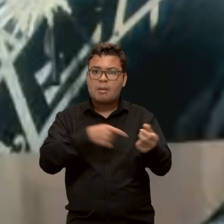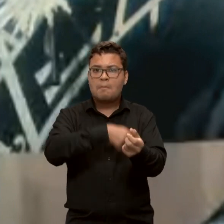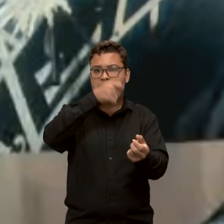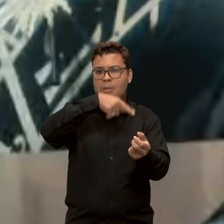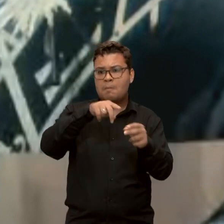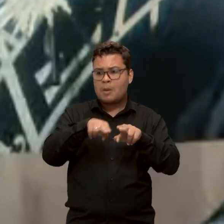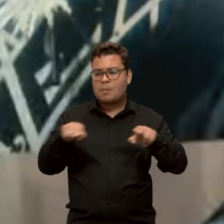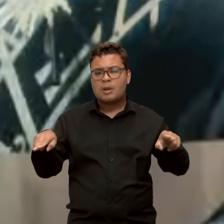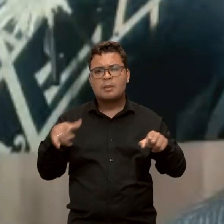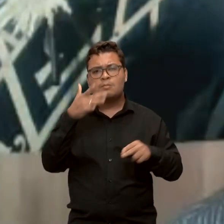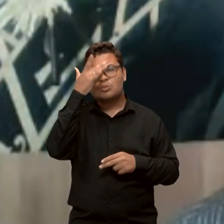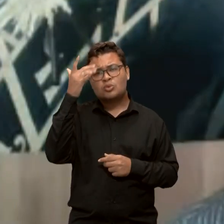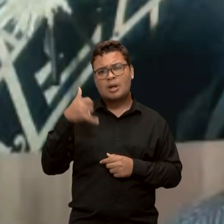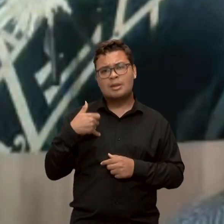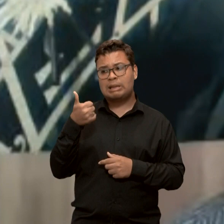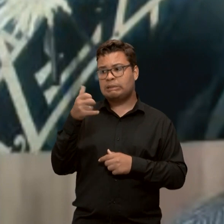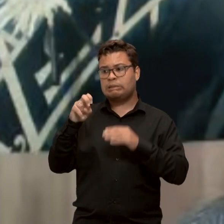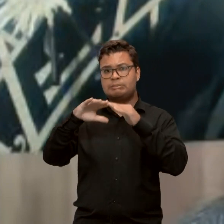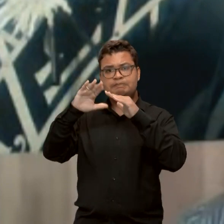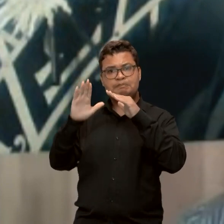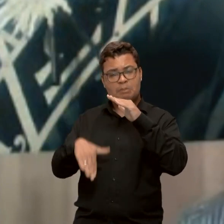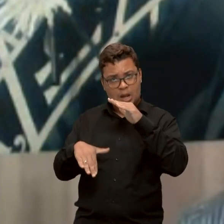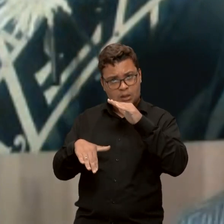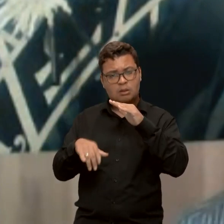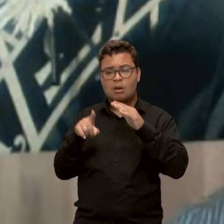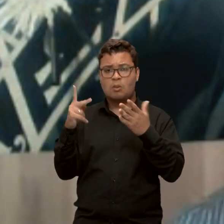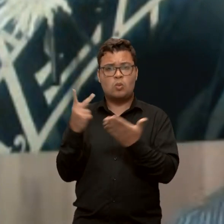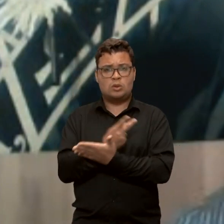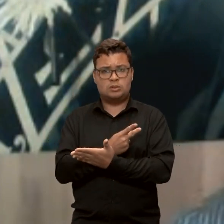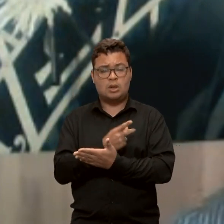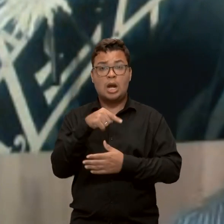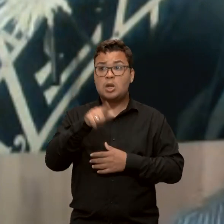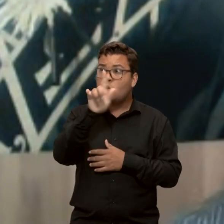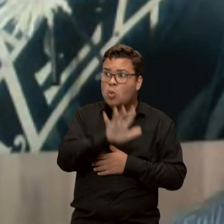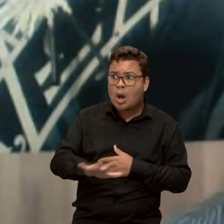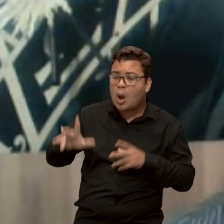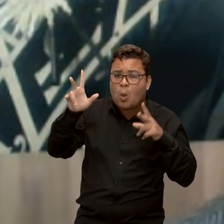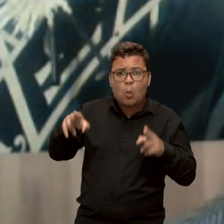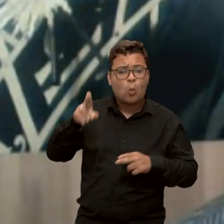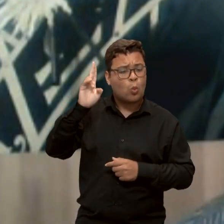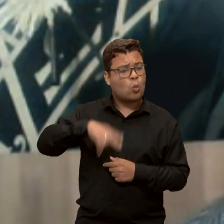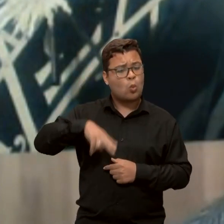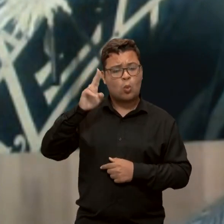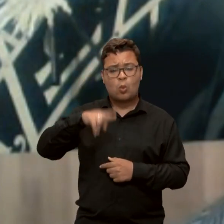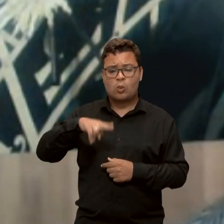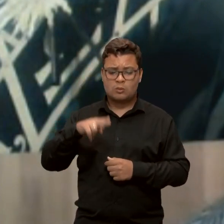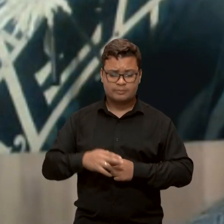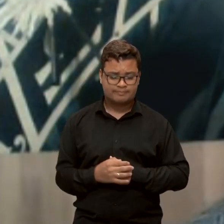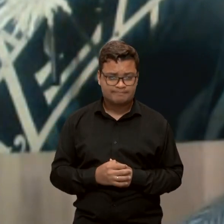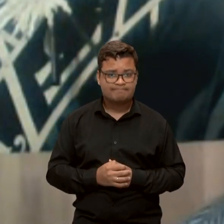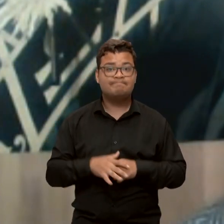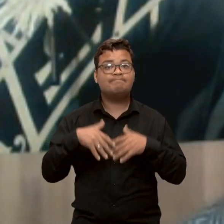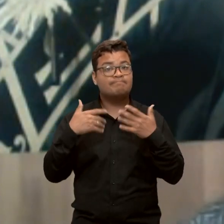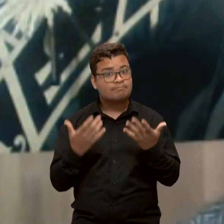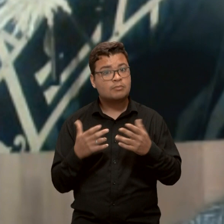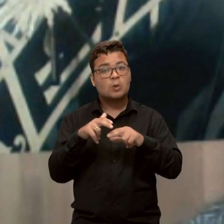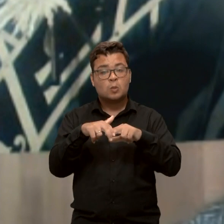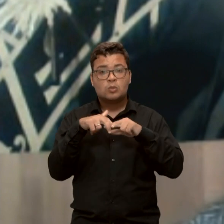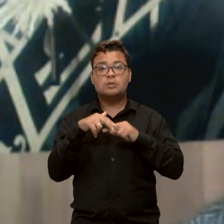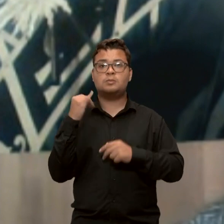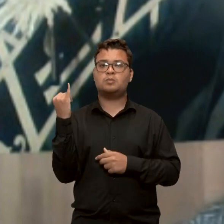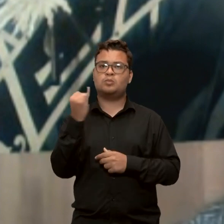Brasil. Em 2008, no Rio de Janeiro, a gente viu que, pela primeira vez, metade